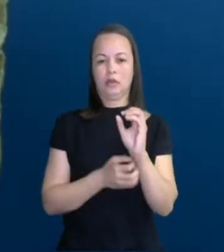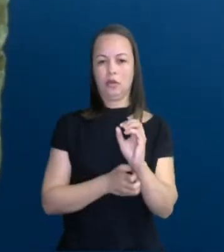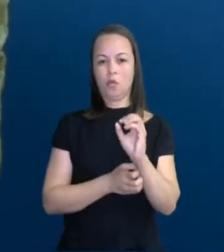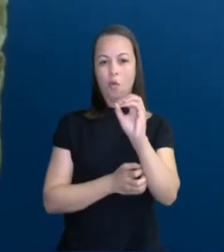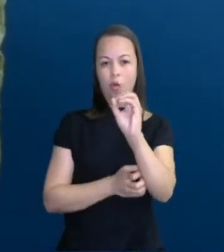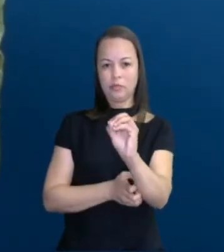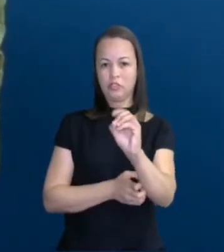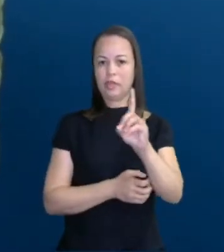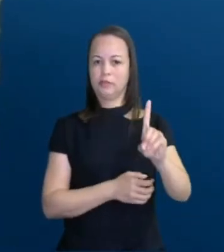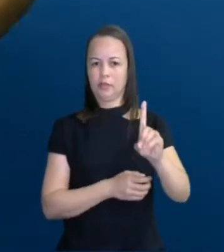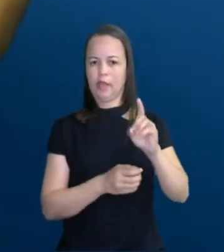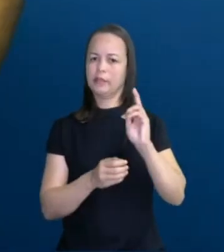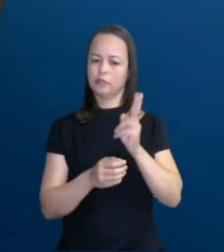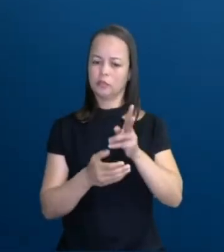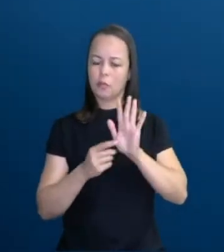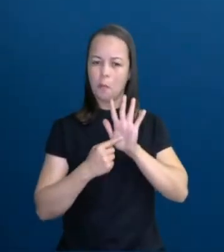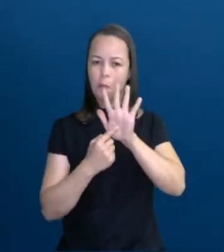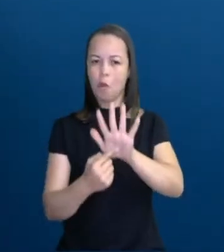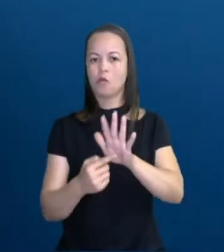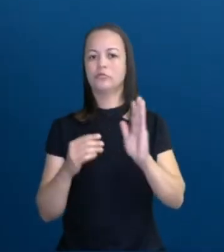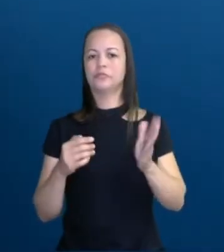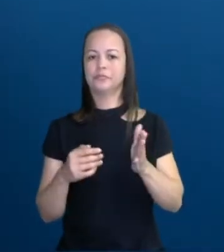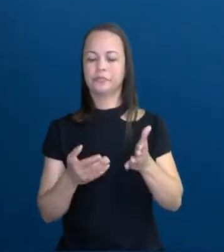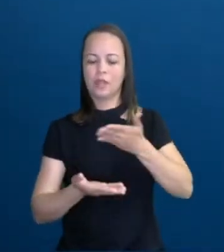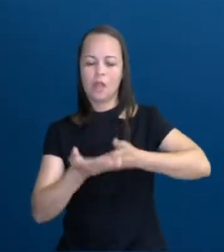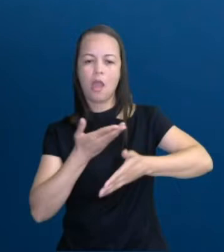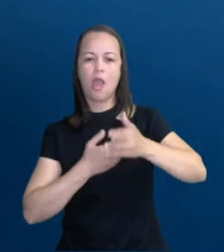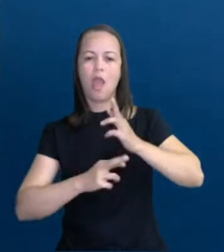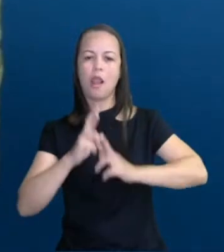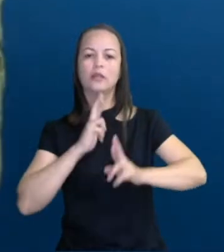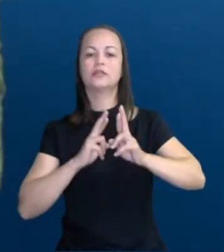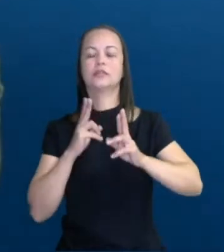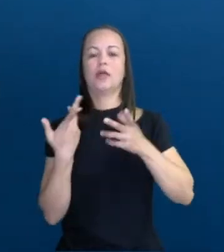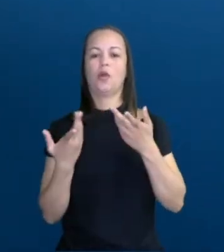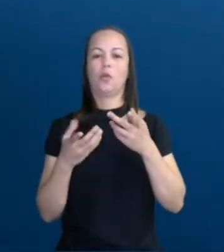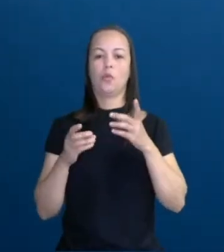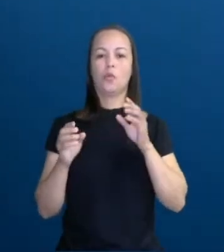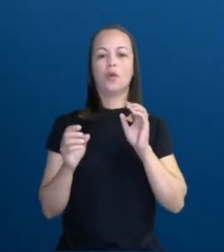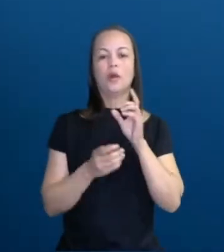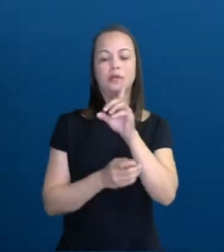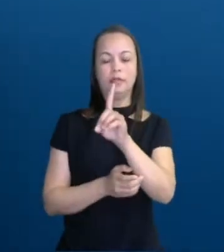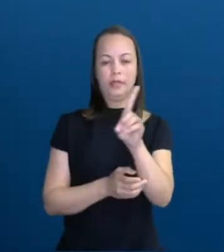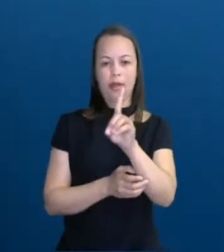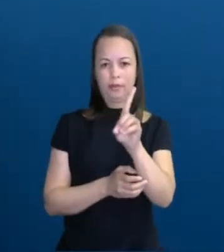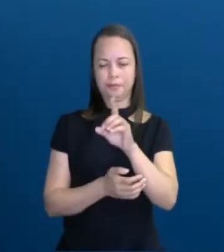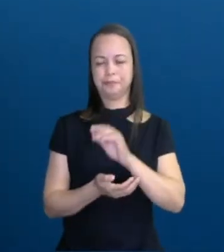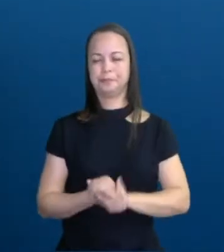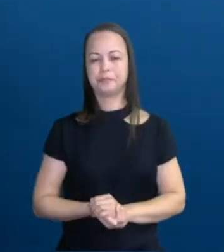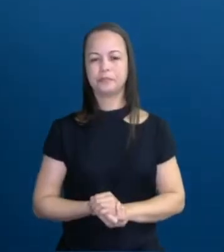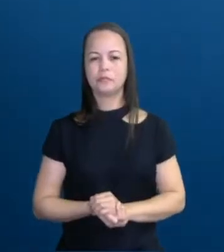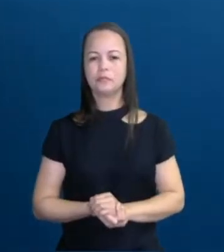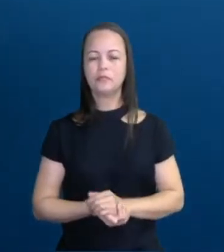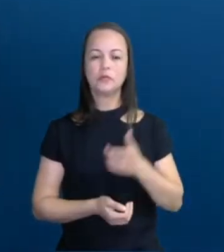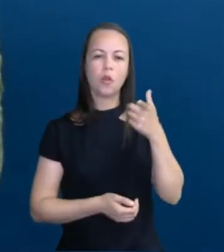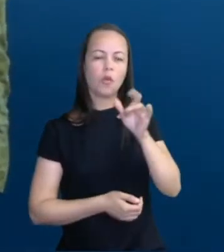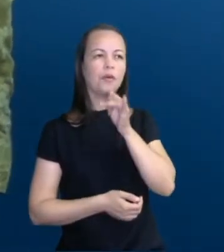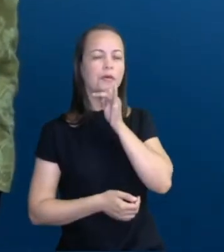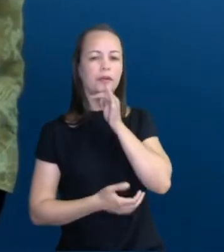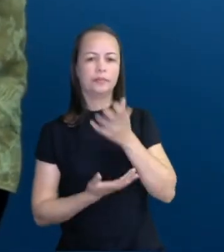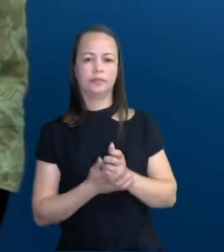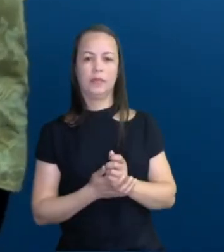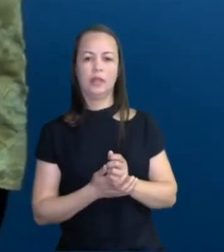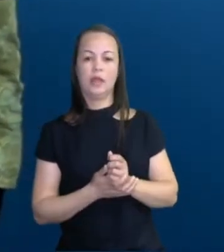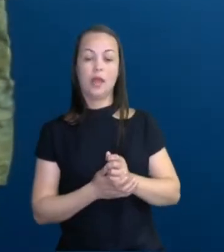objeto direto. Por isso que se diz que é uma relação direta. Outro exemplo. Pernambuco tem